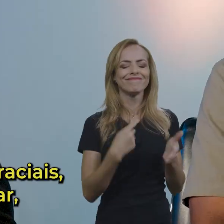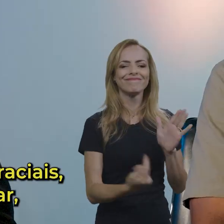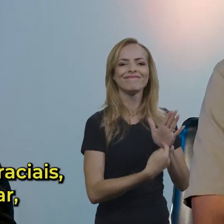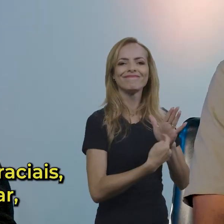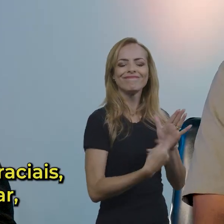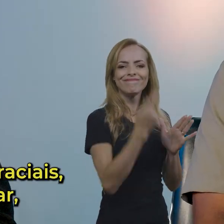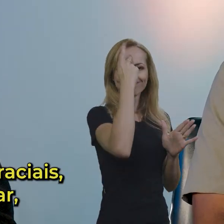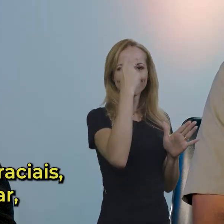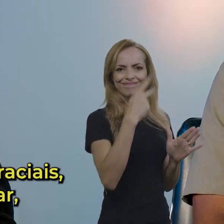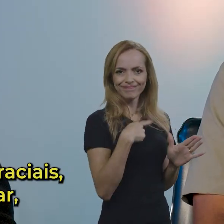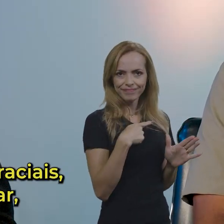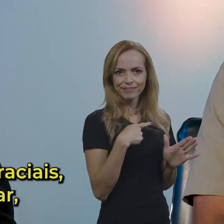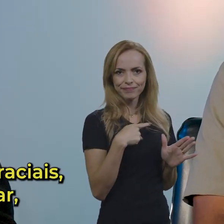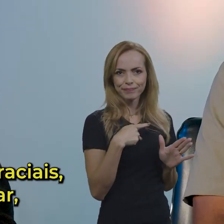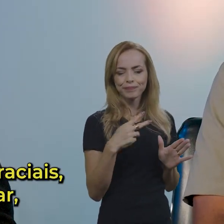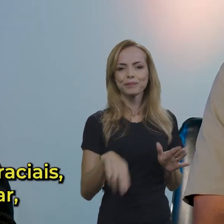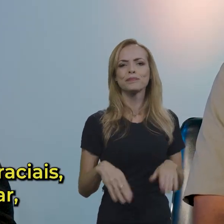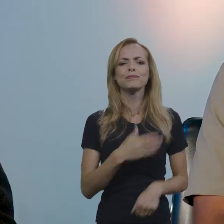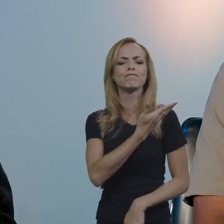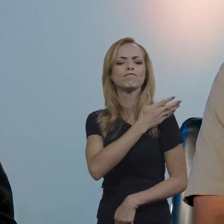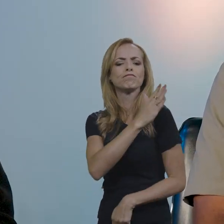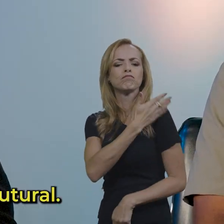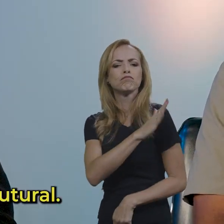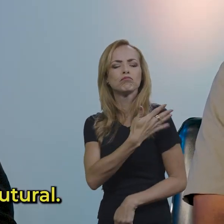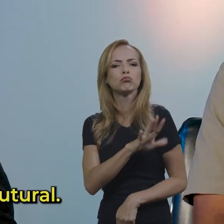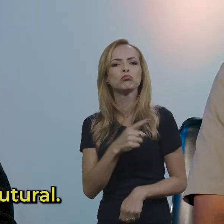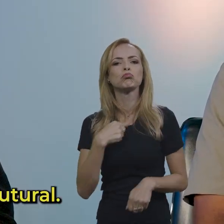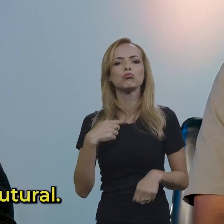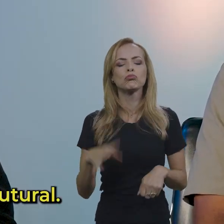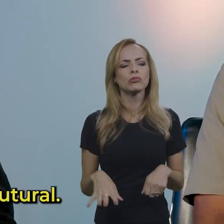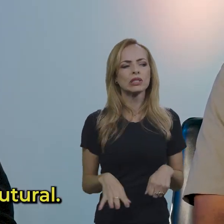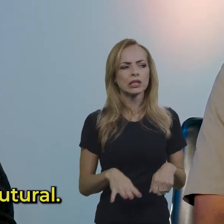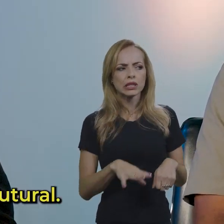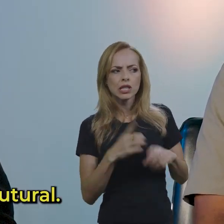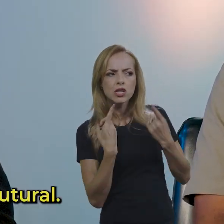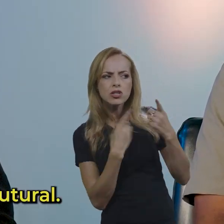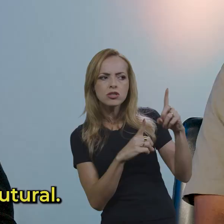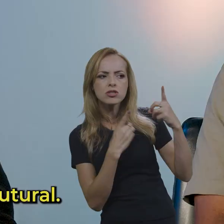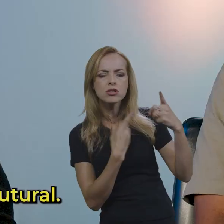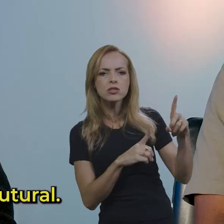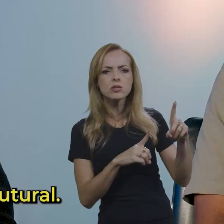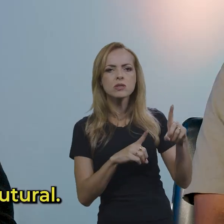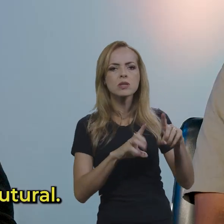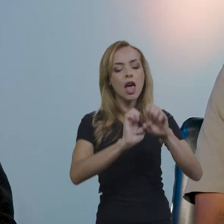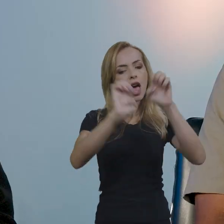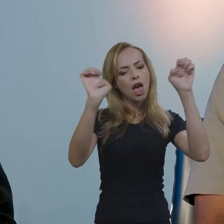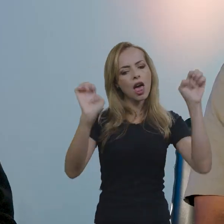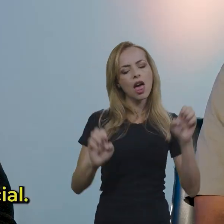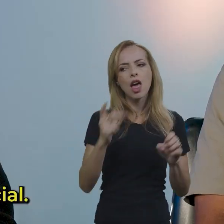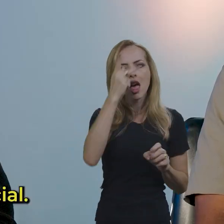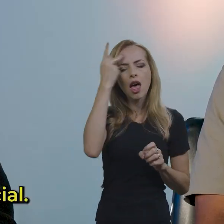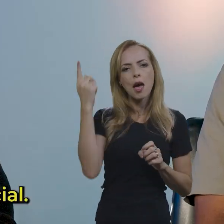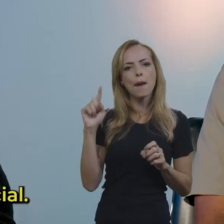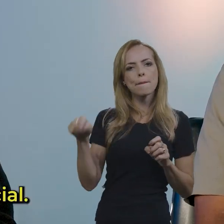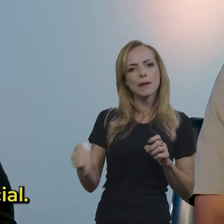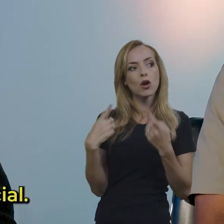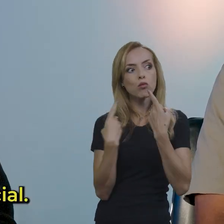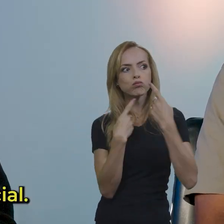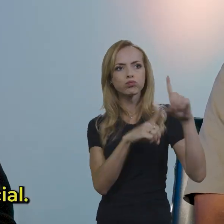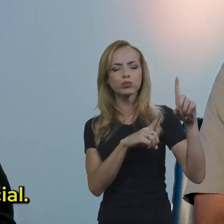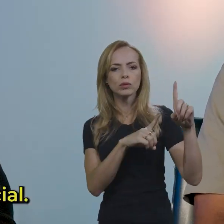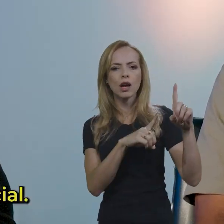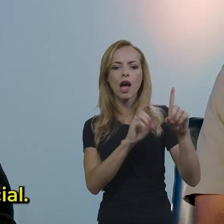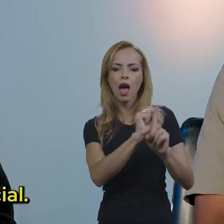sobre questões raciais, eu acho que é importante frisar, é que o racismo ele é um racismo estrutural, né? Ele banca a